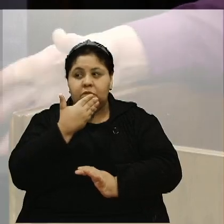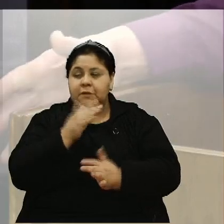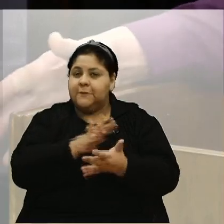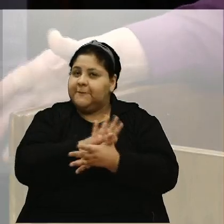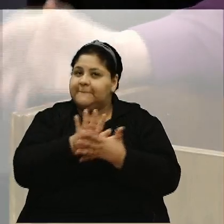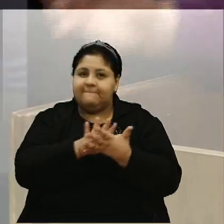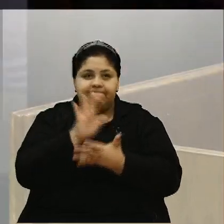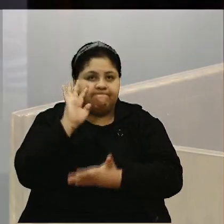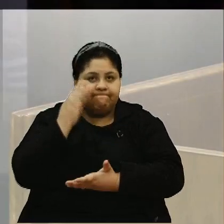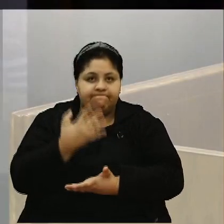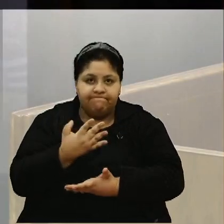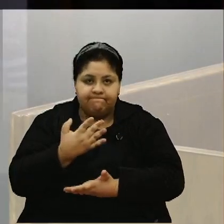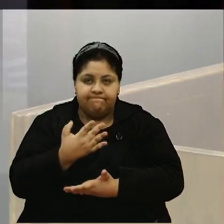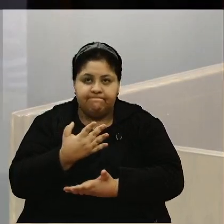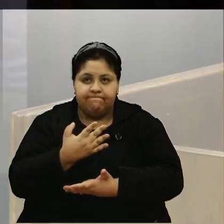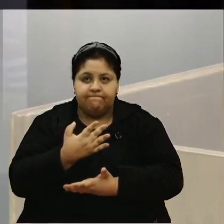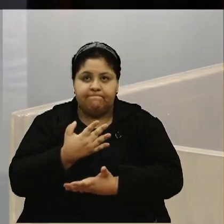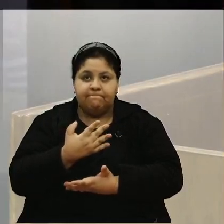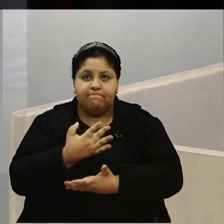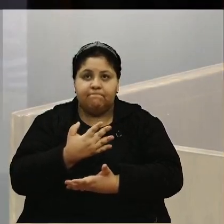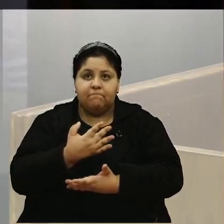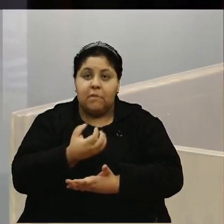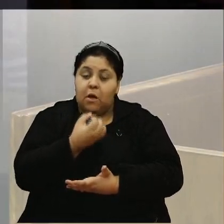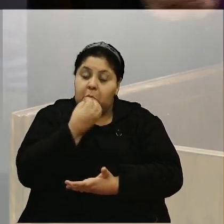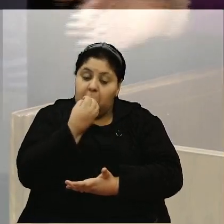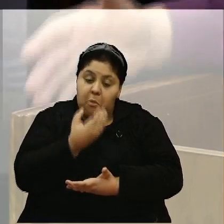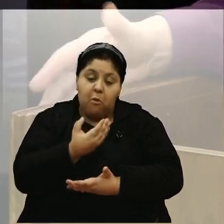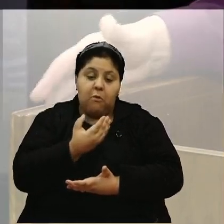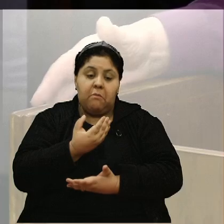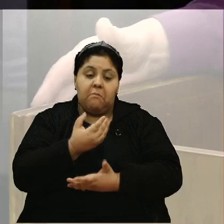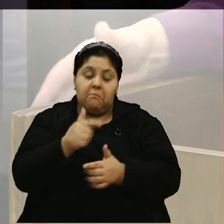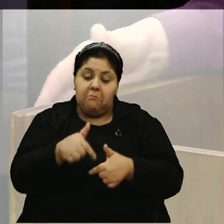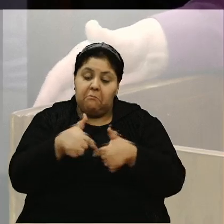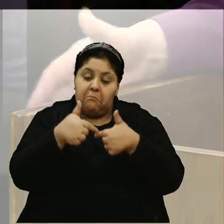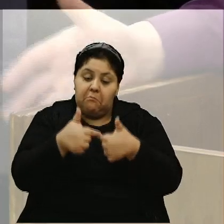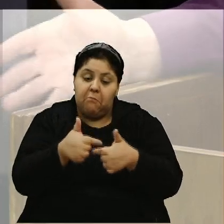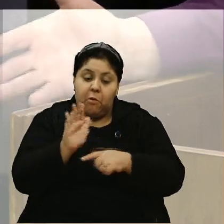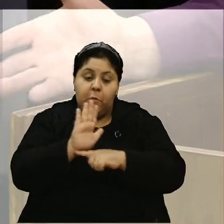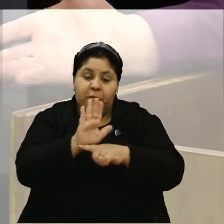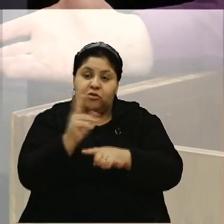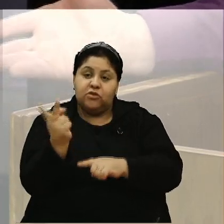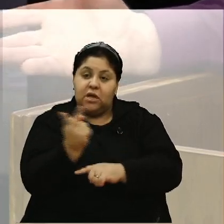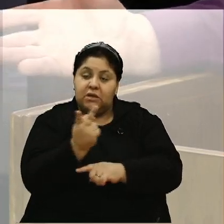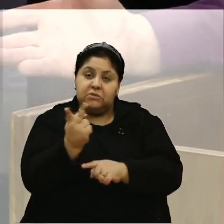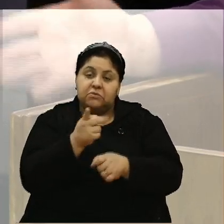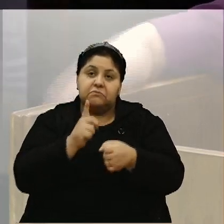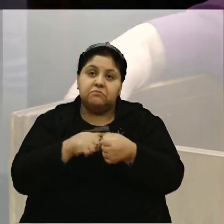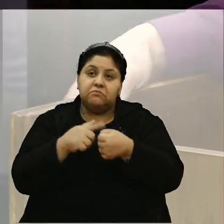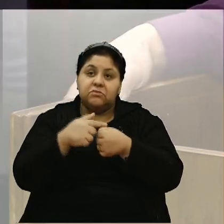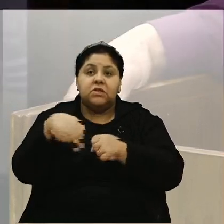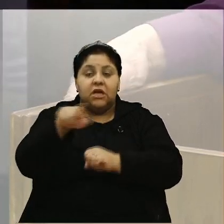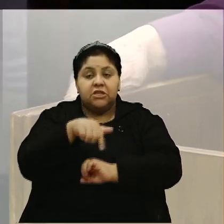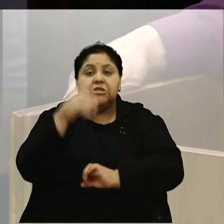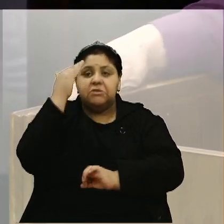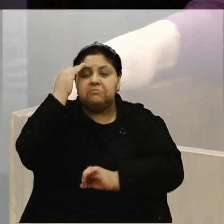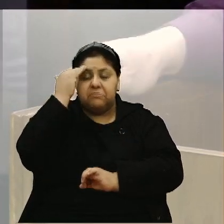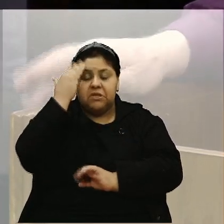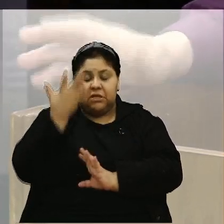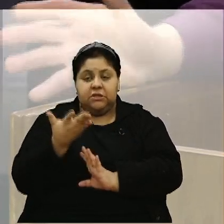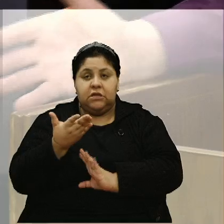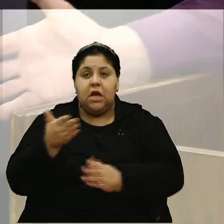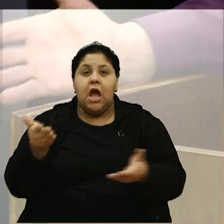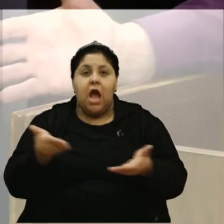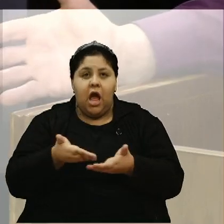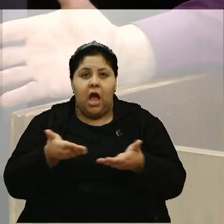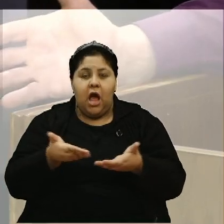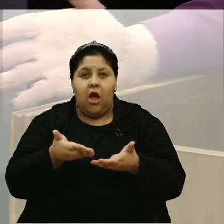pode. Bom, se é para uma boa causa, contemplando os dois municípios, depois se busca até, a gente entende. Agora, com